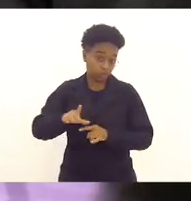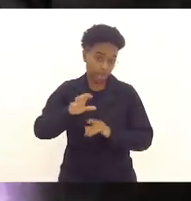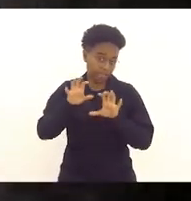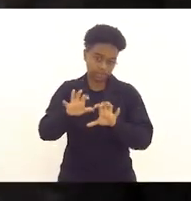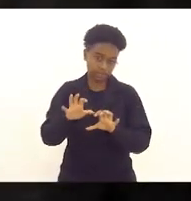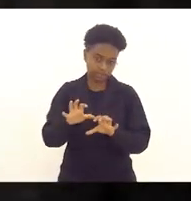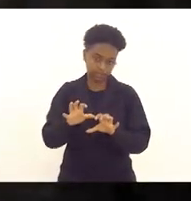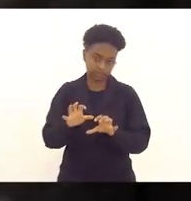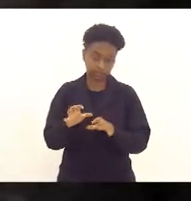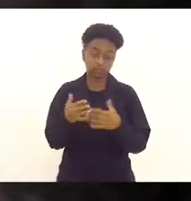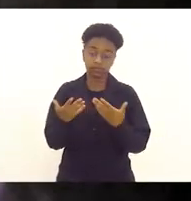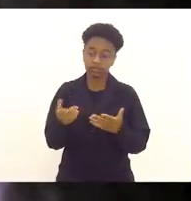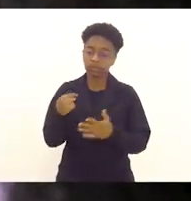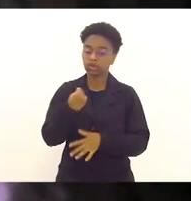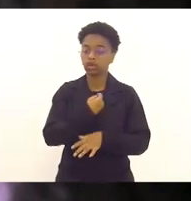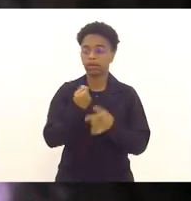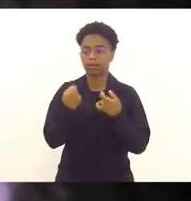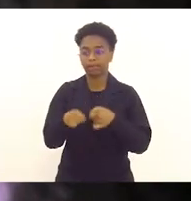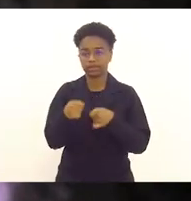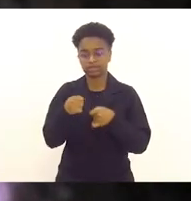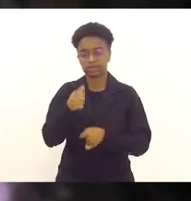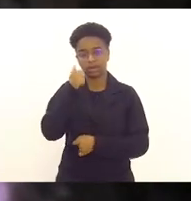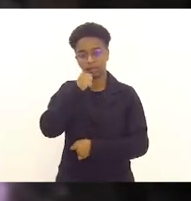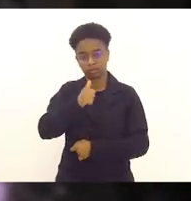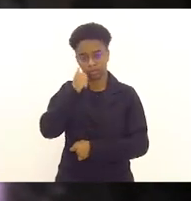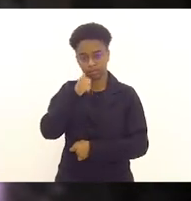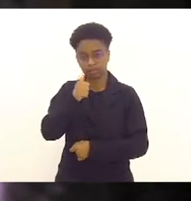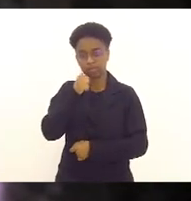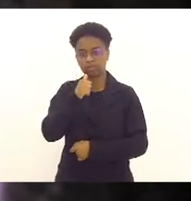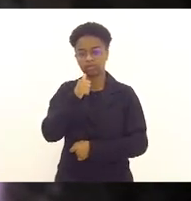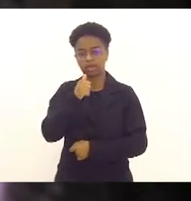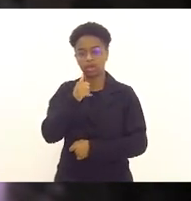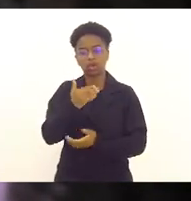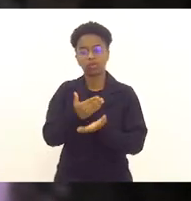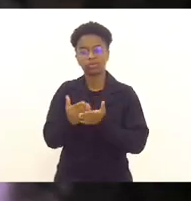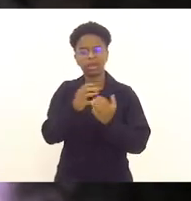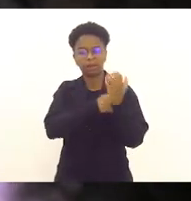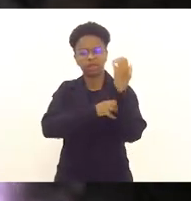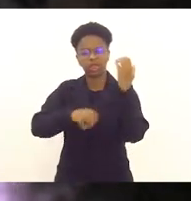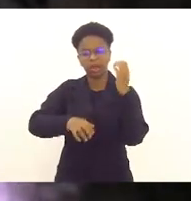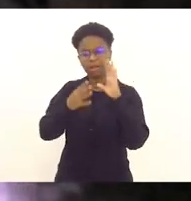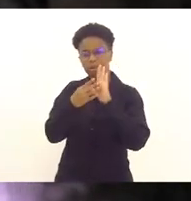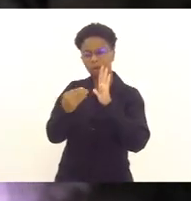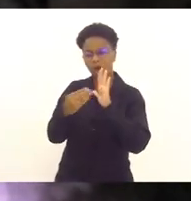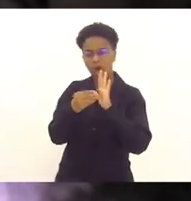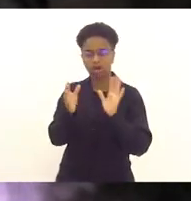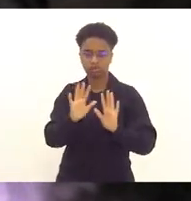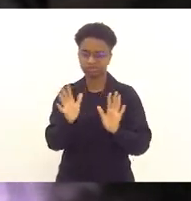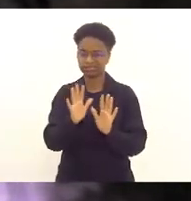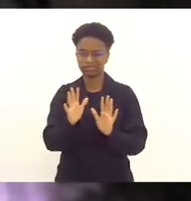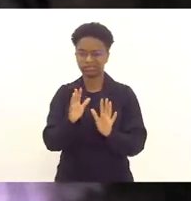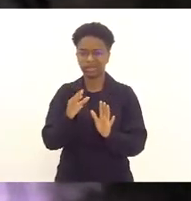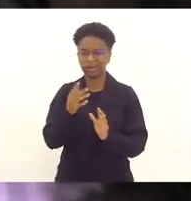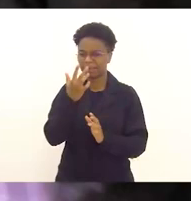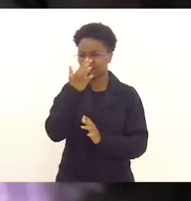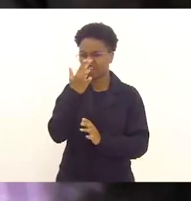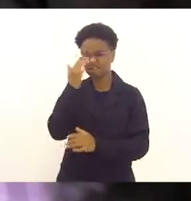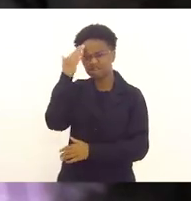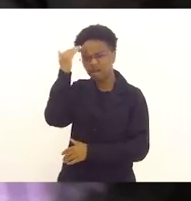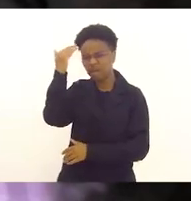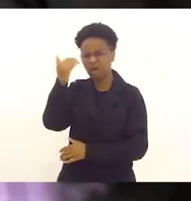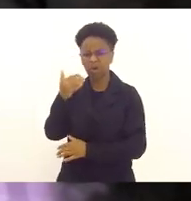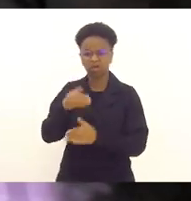a gente precisa as mulheres começar a não com o empoderamento de modinha eu detesto modinha Aquela aquele lugar comum né